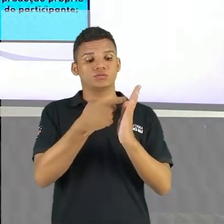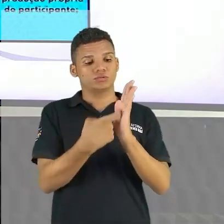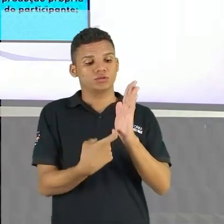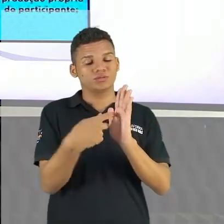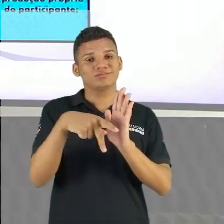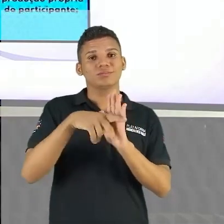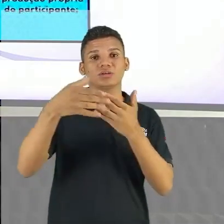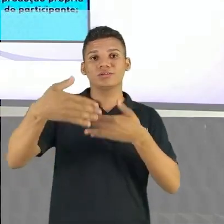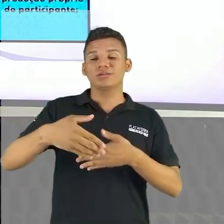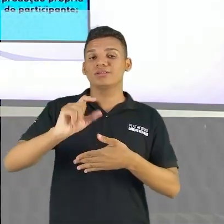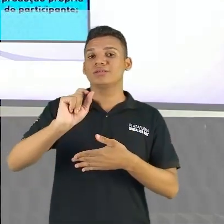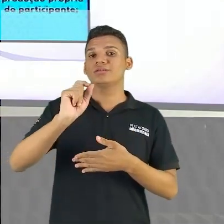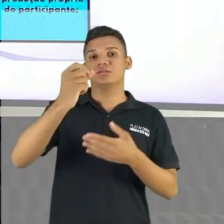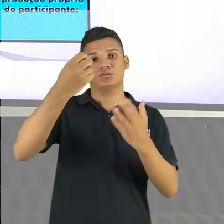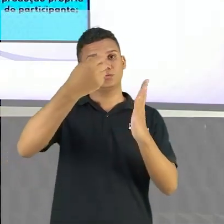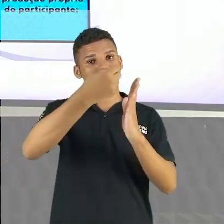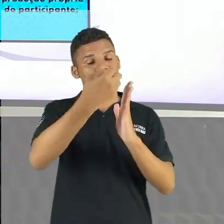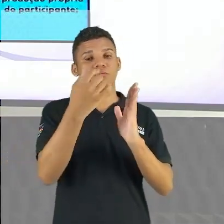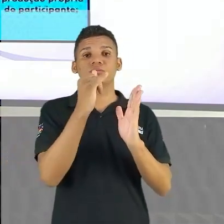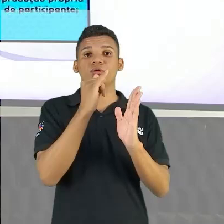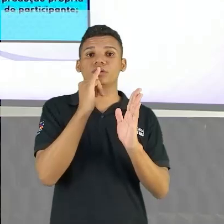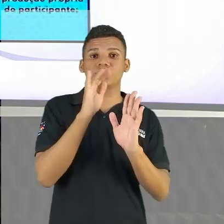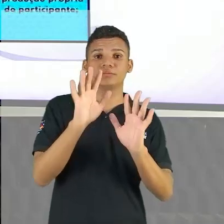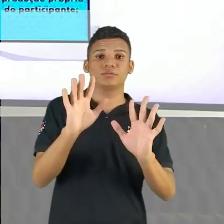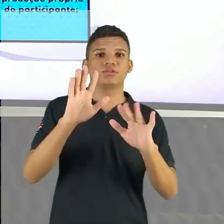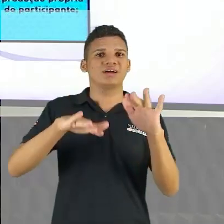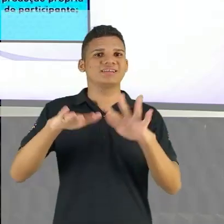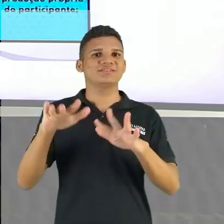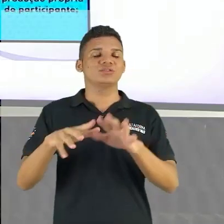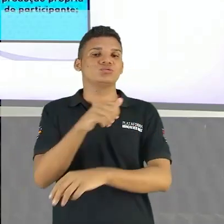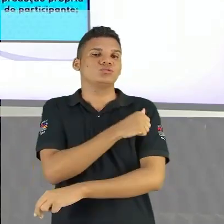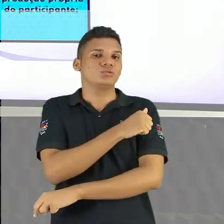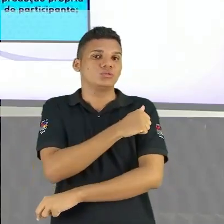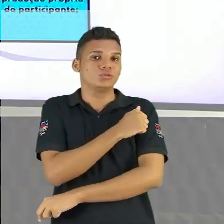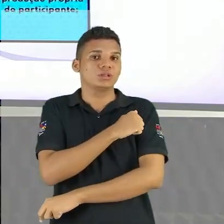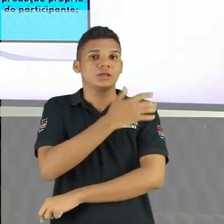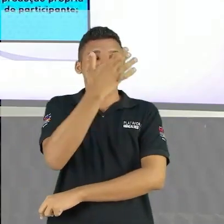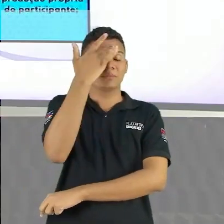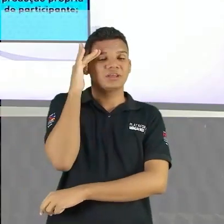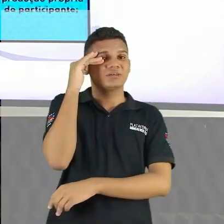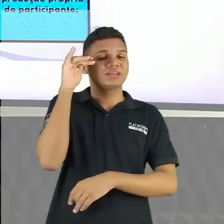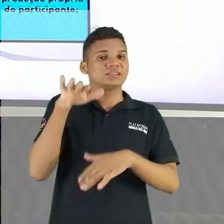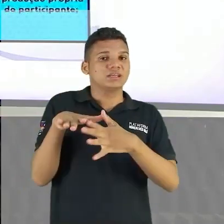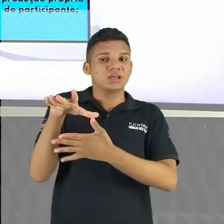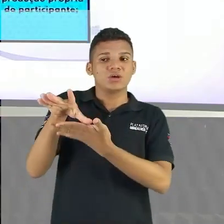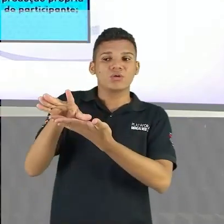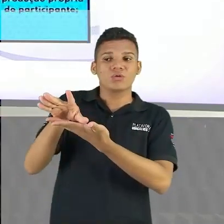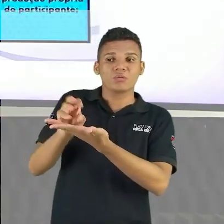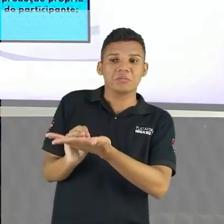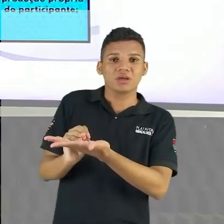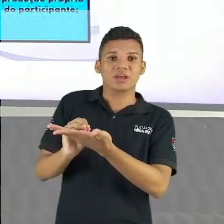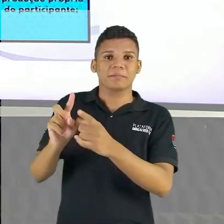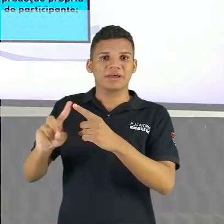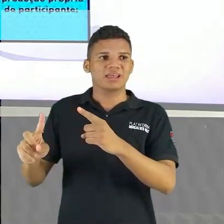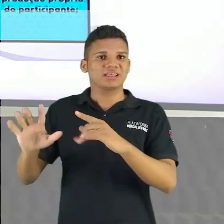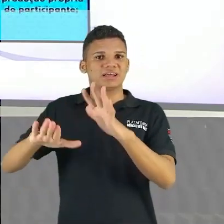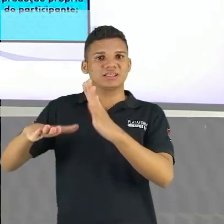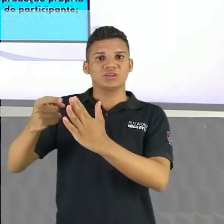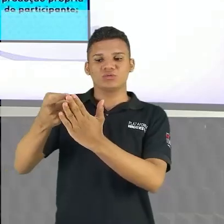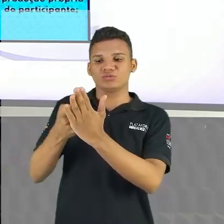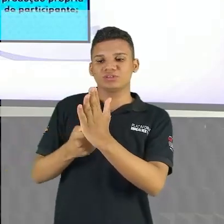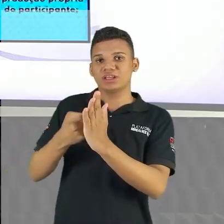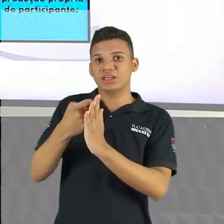redação ou do caderno de questões então por exemplo Às vezes o aluno o candidato copia eh o que está nos textos